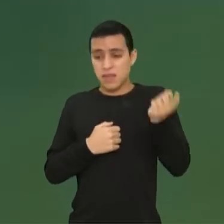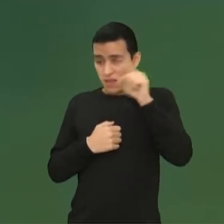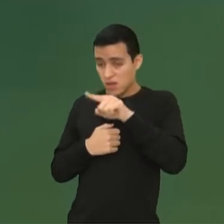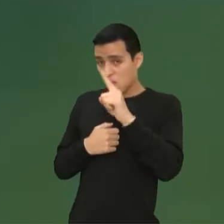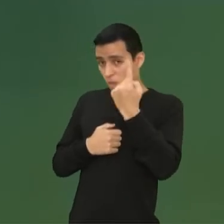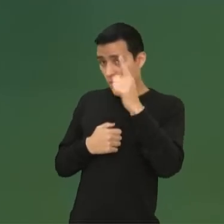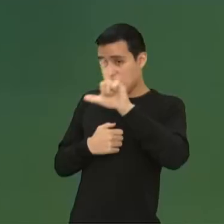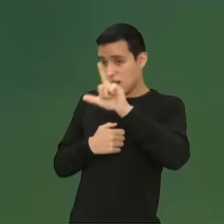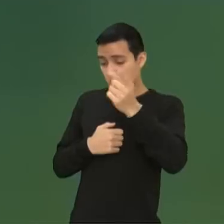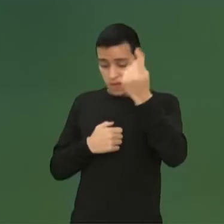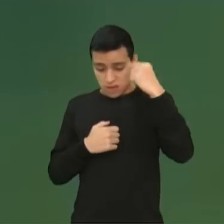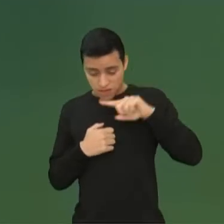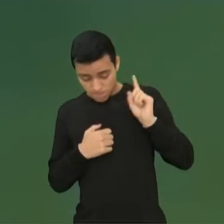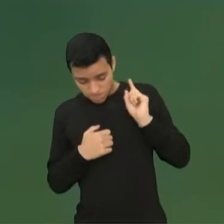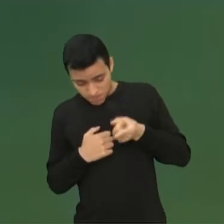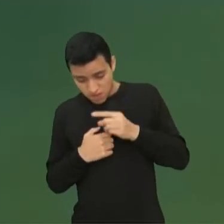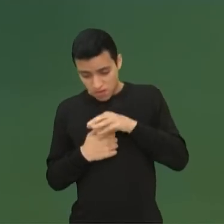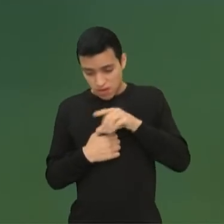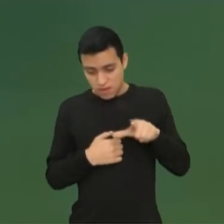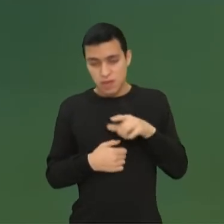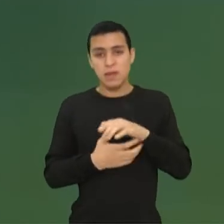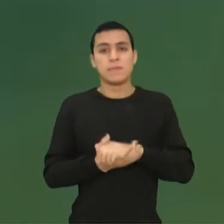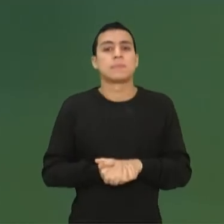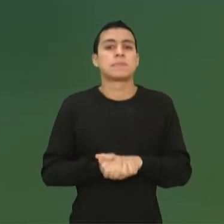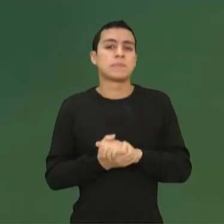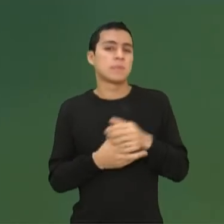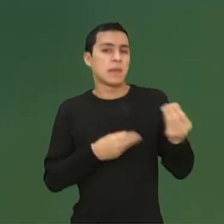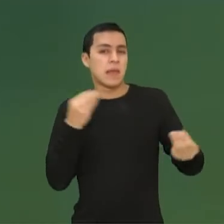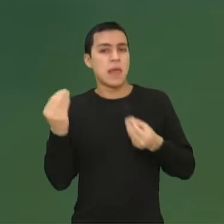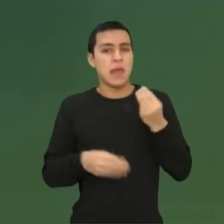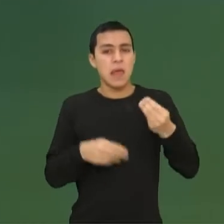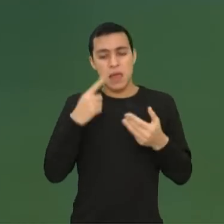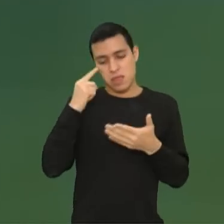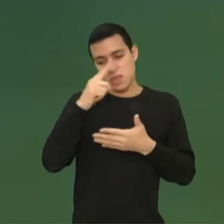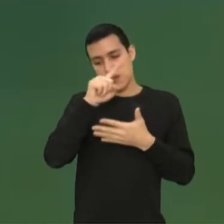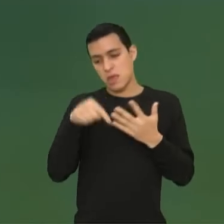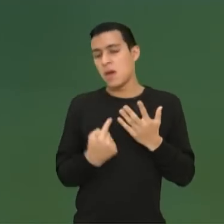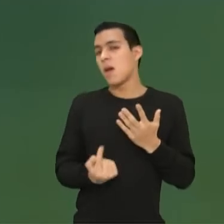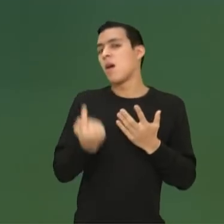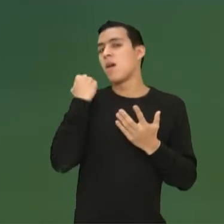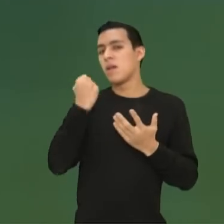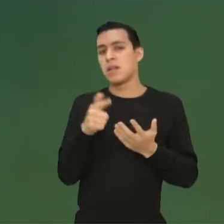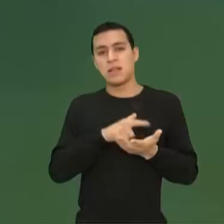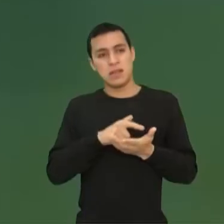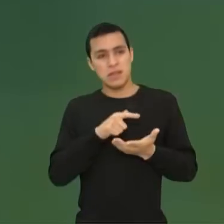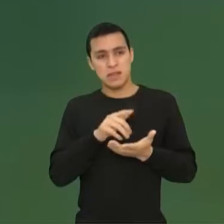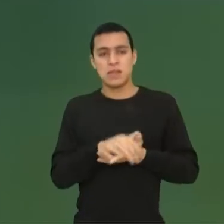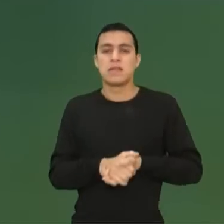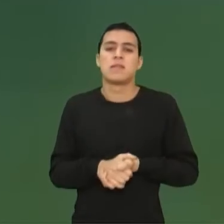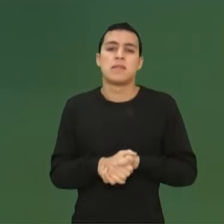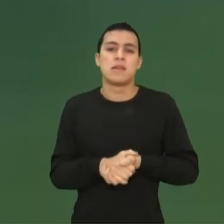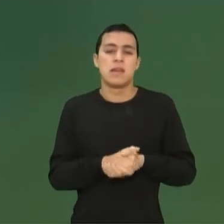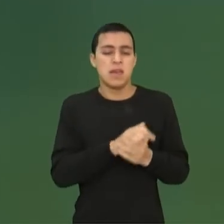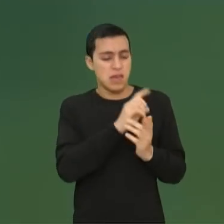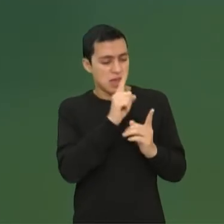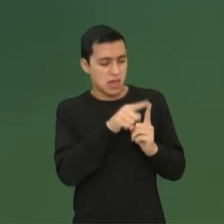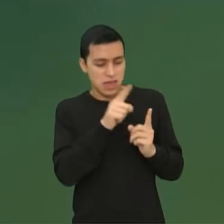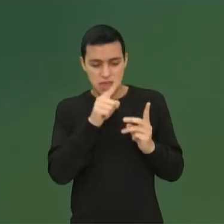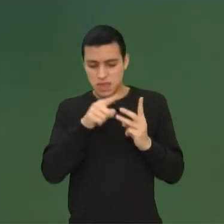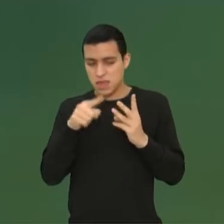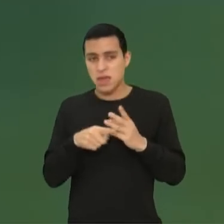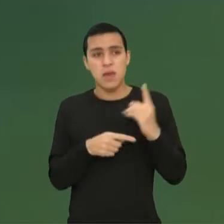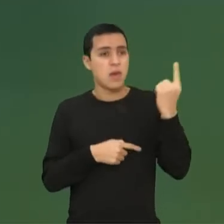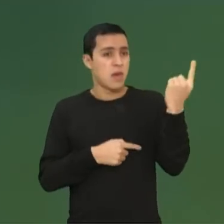1 litro, 1000 ml. Olha os 3 recipientes que eu trouxe para vocês. O primeiro e